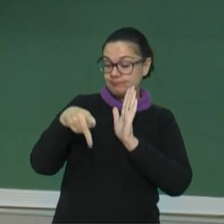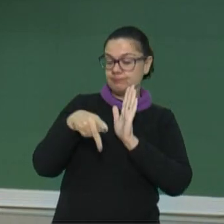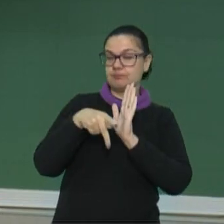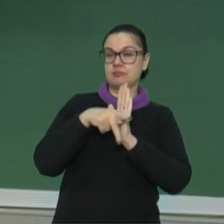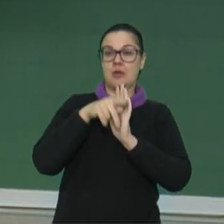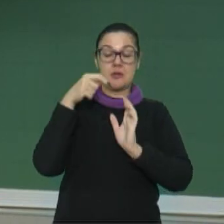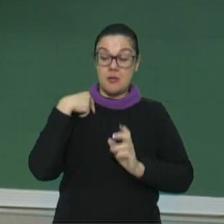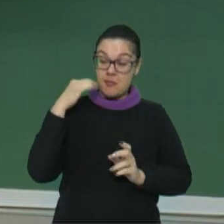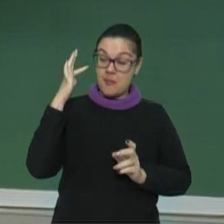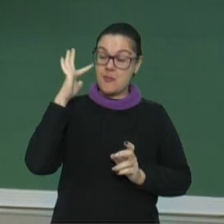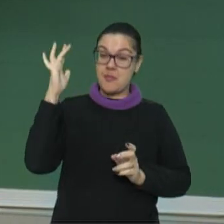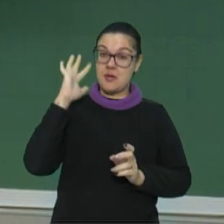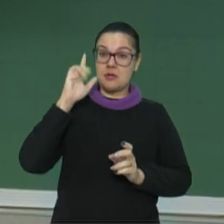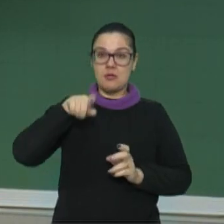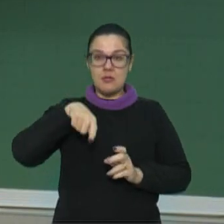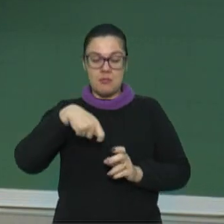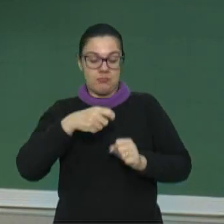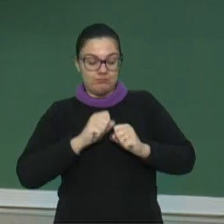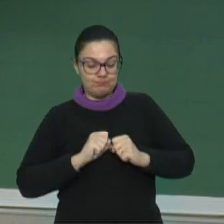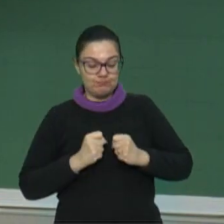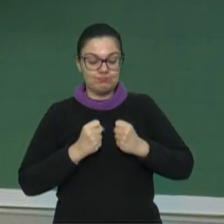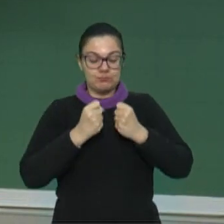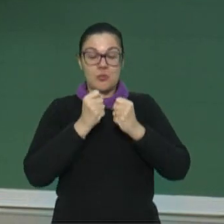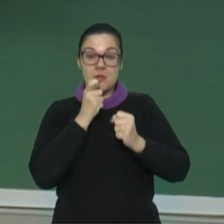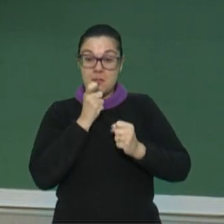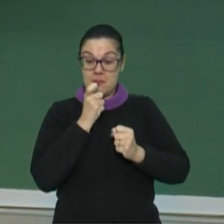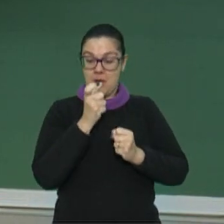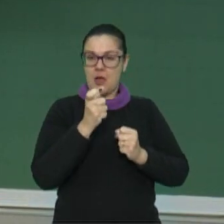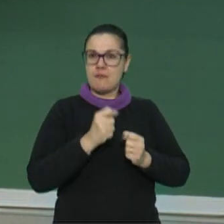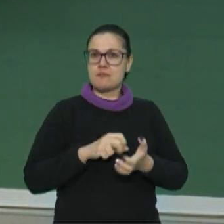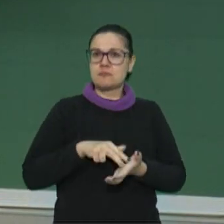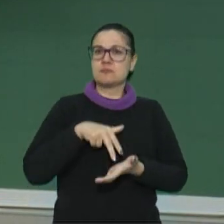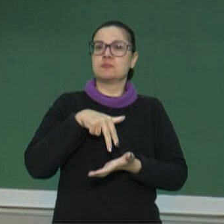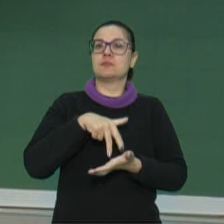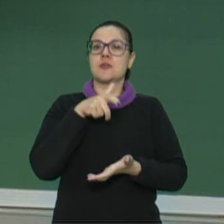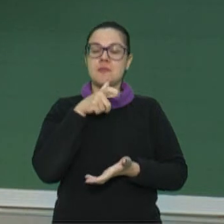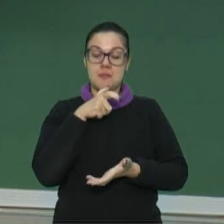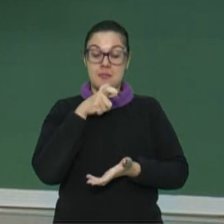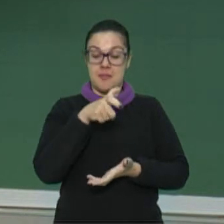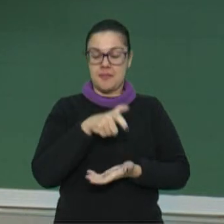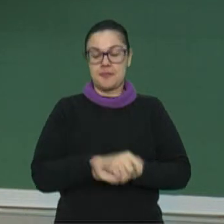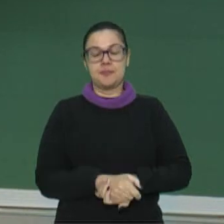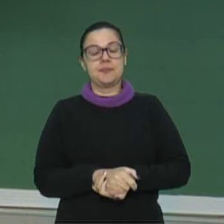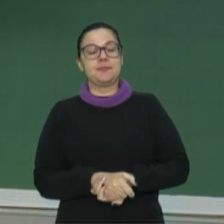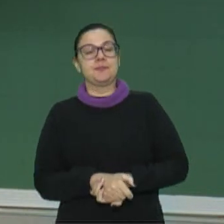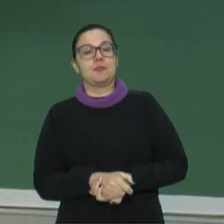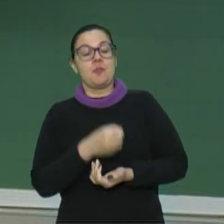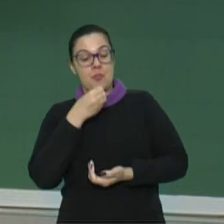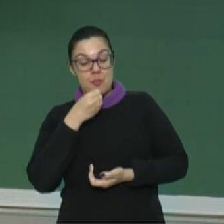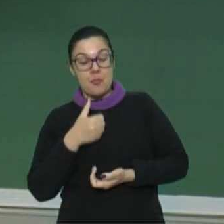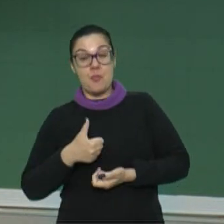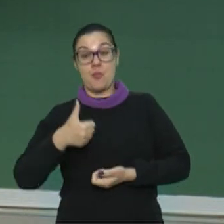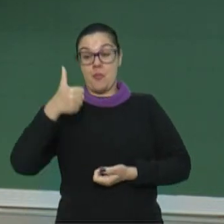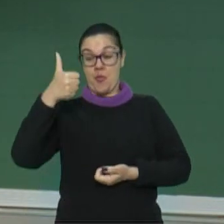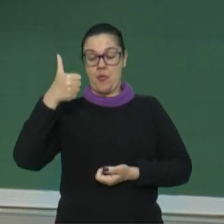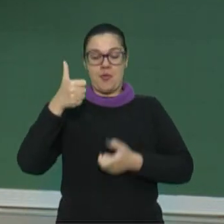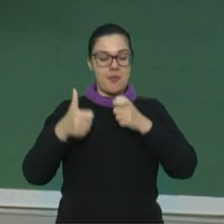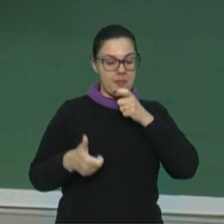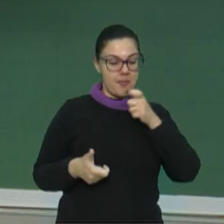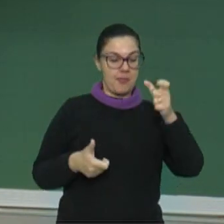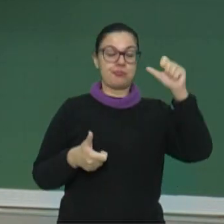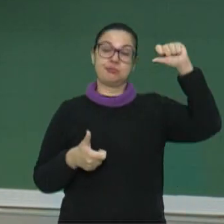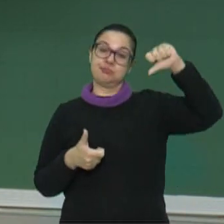para pensar esse poder da palavra, né? Pensando aí poder da palavra positiva